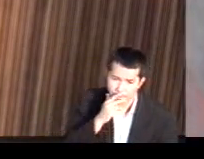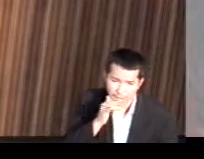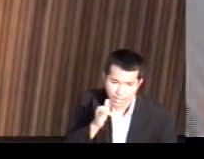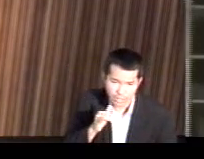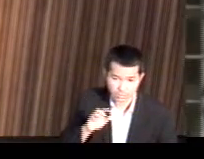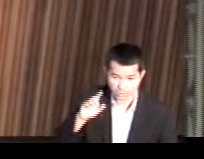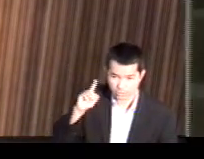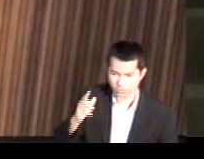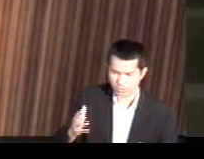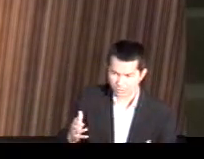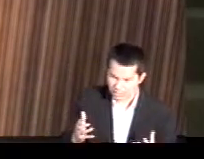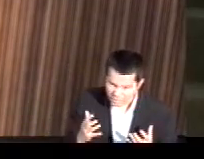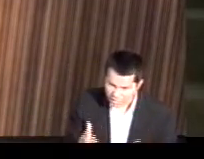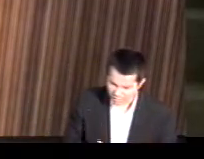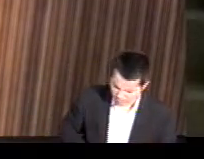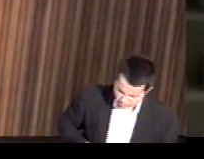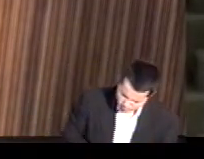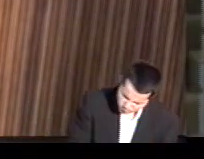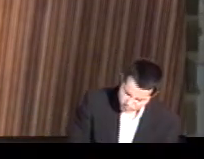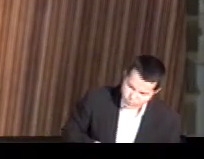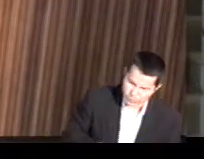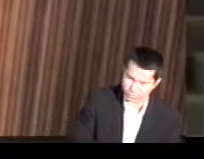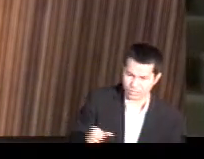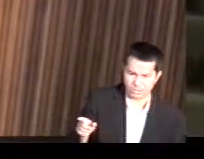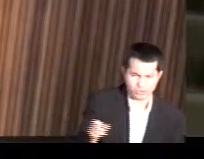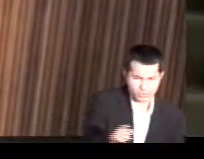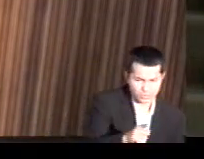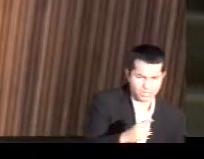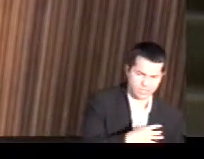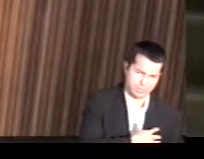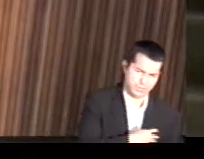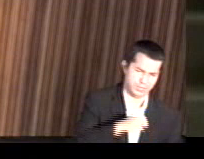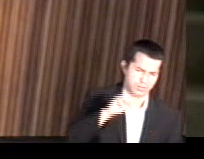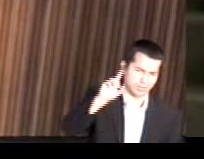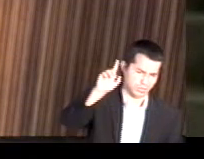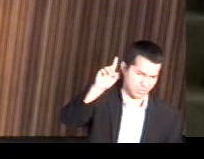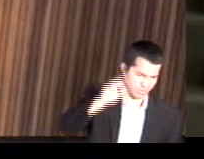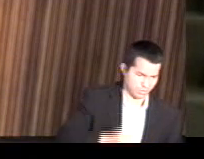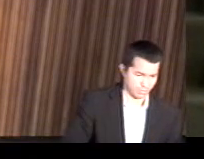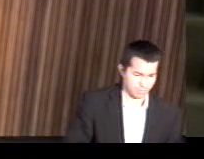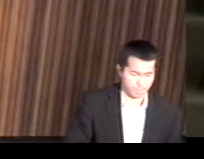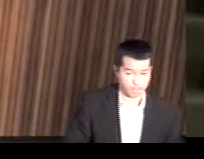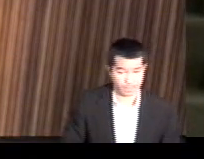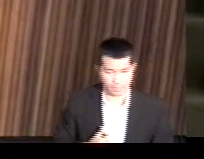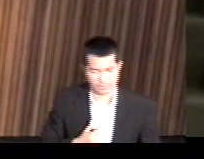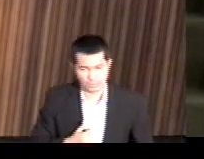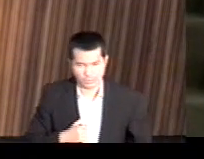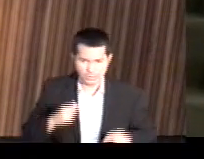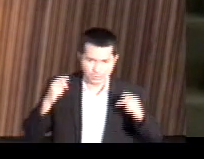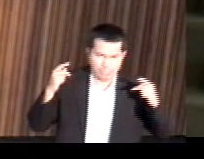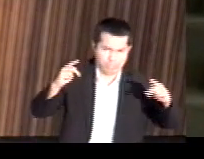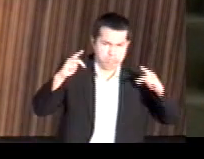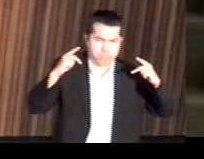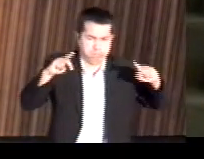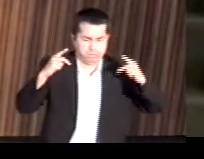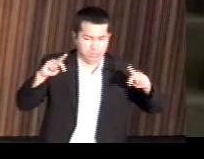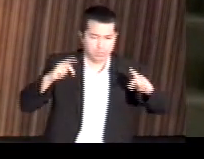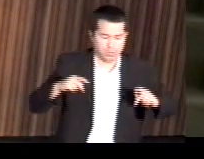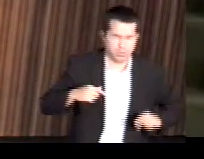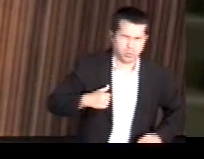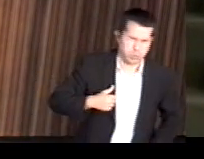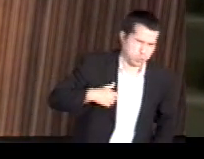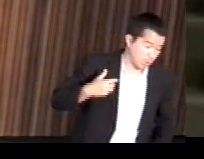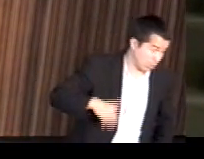aqui com o meu coração pesado. Não é dos sermões que eu mais gosto de pregar. Eu tenho que falar isso para